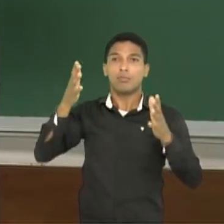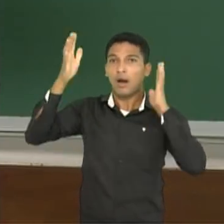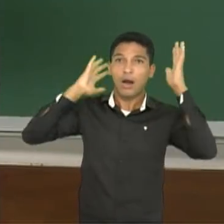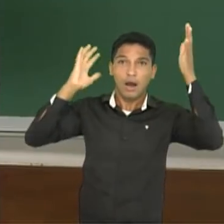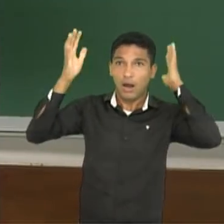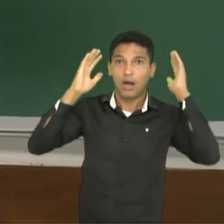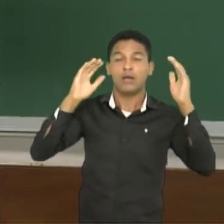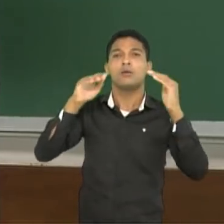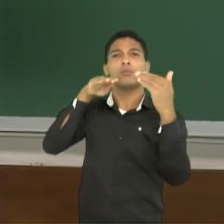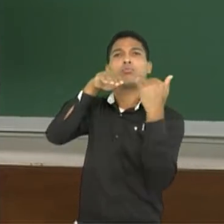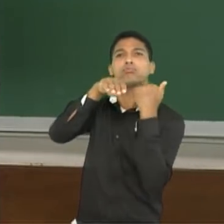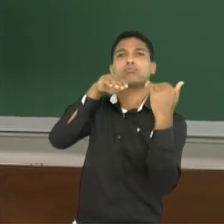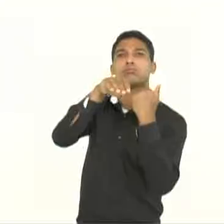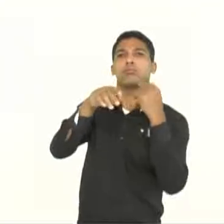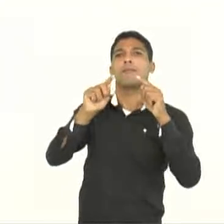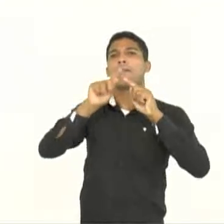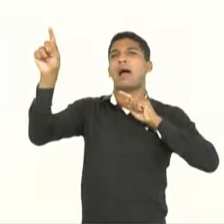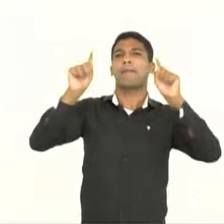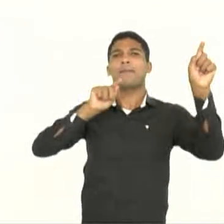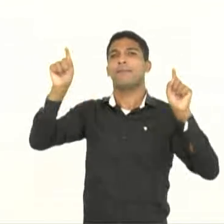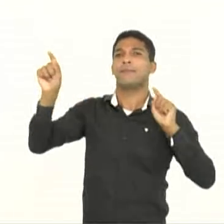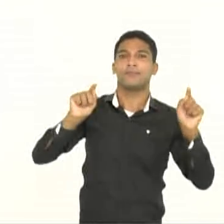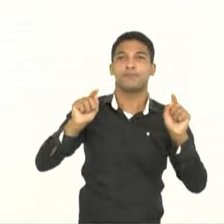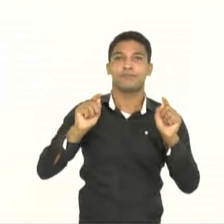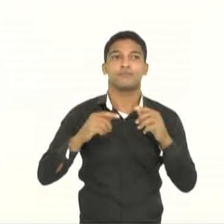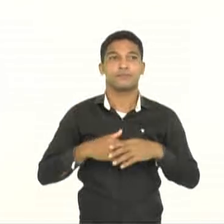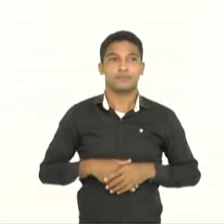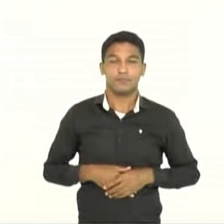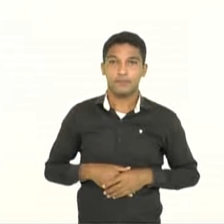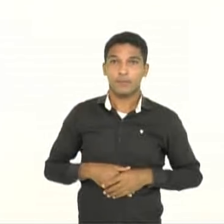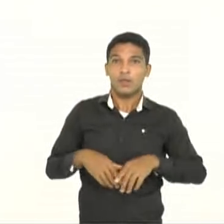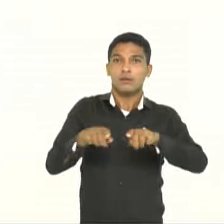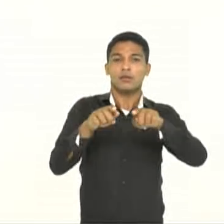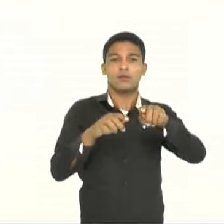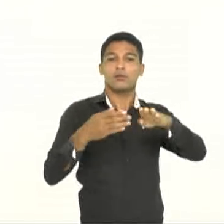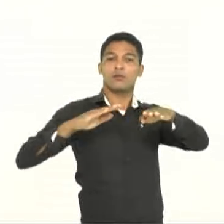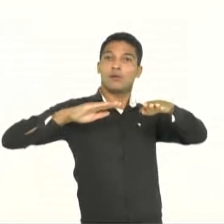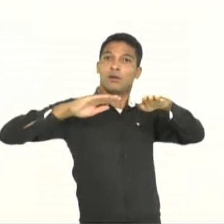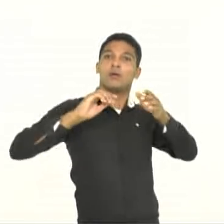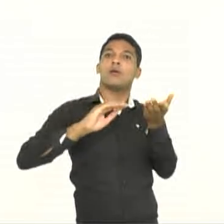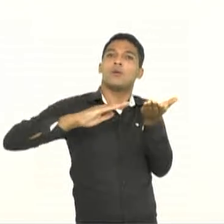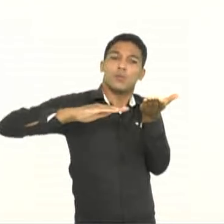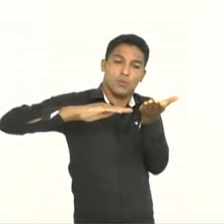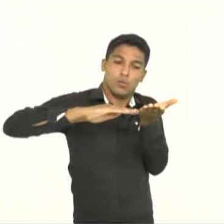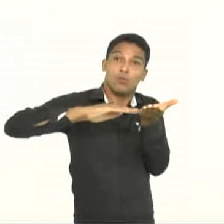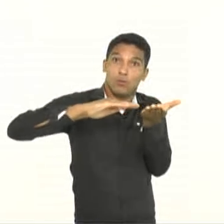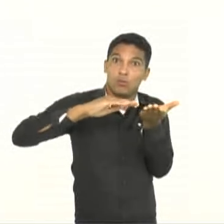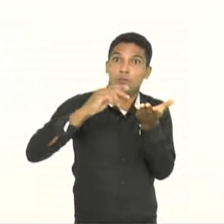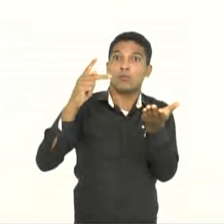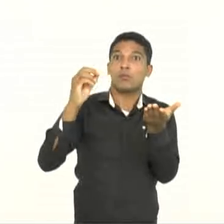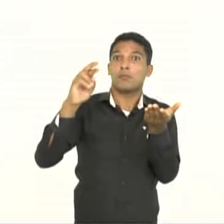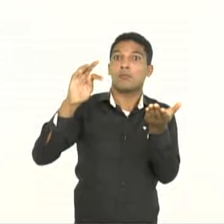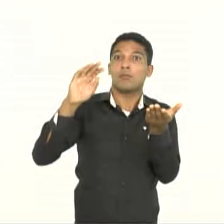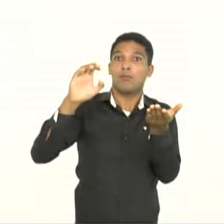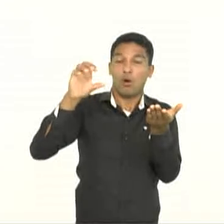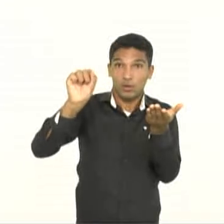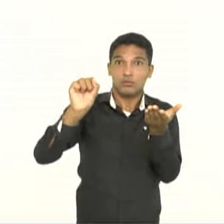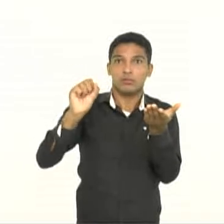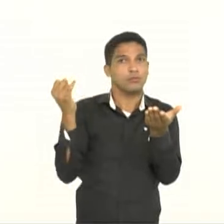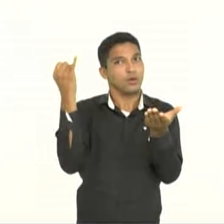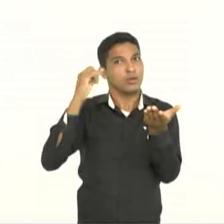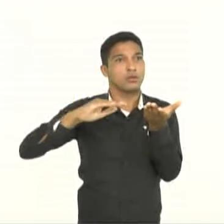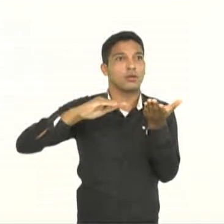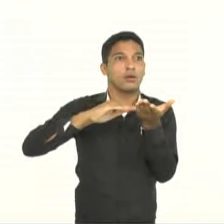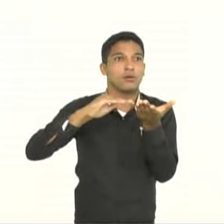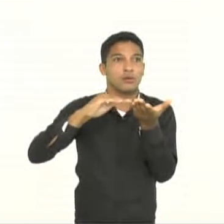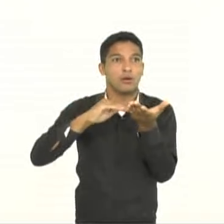portos importantes, como o de Rio Grande, no Rio Grande do Sul, o de Paranaguá, no Paraná, Navegantes,